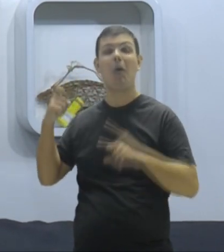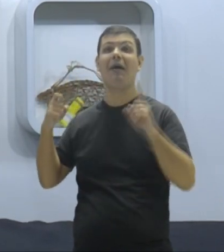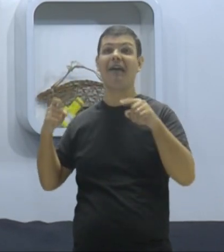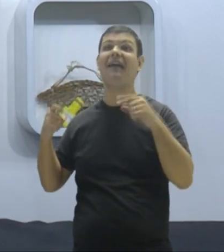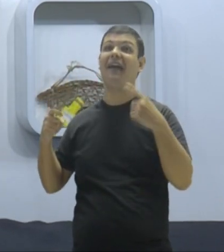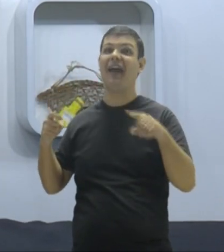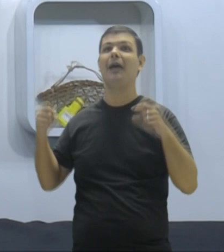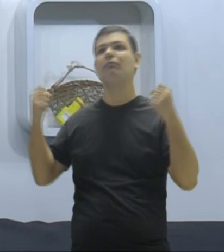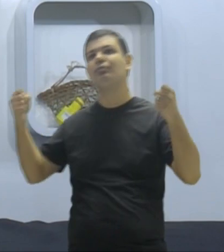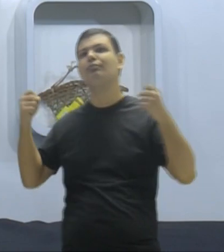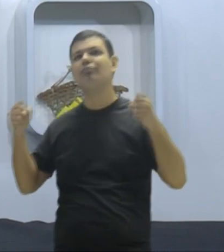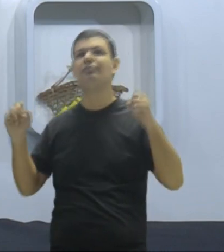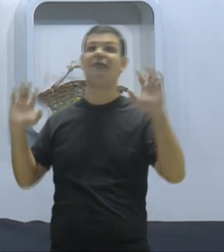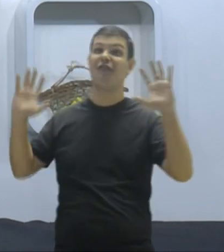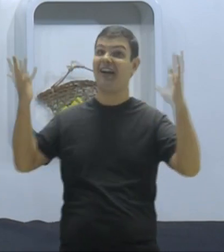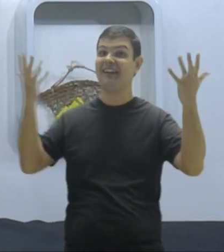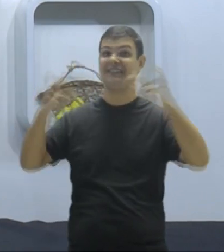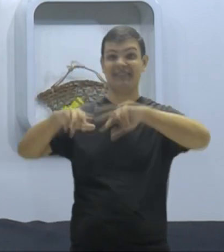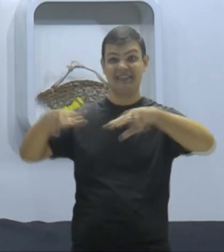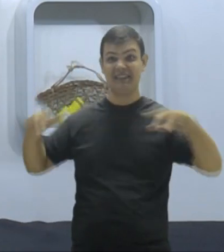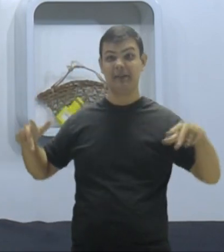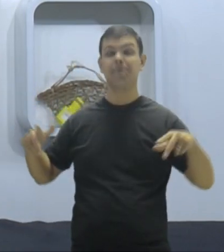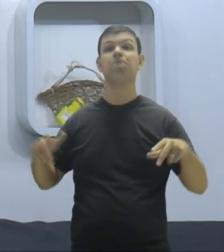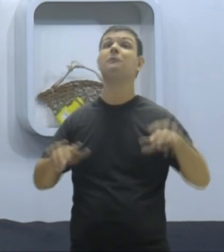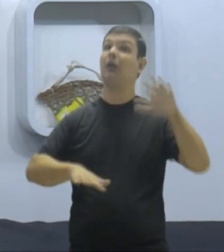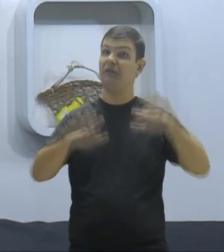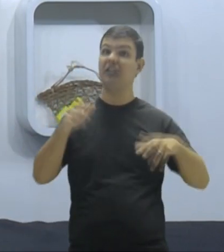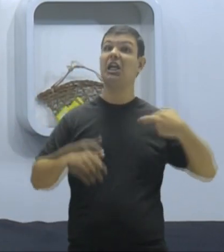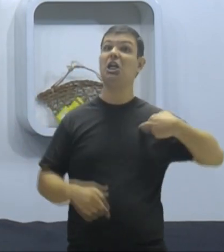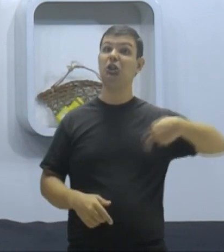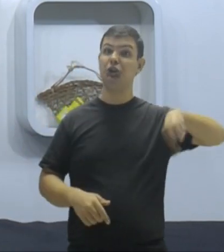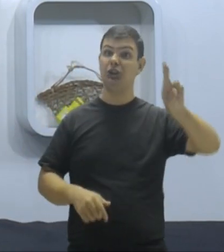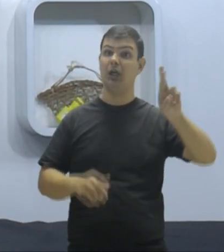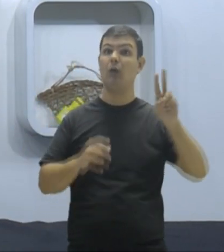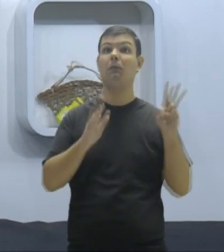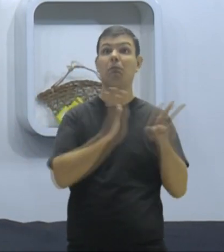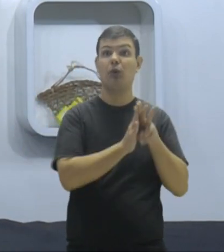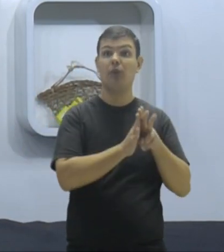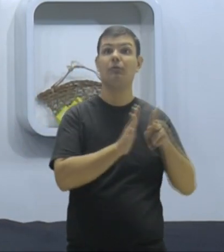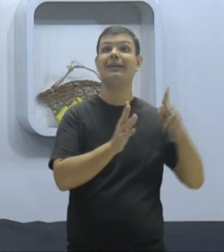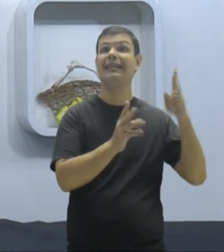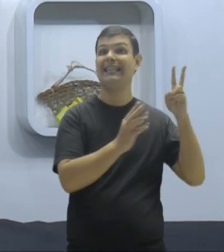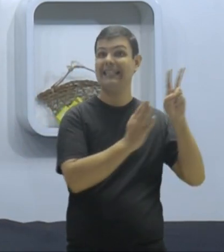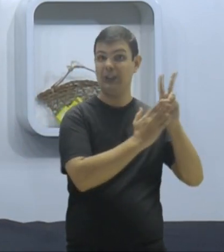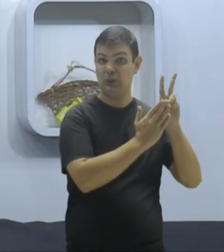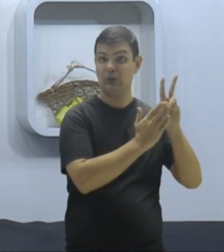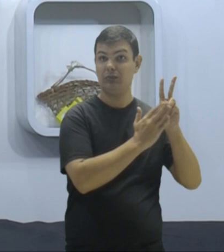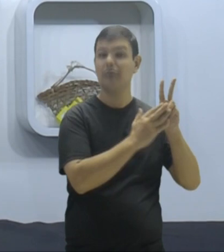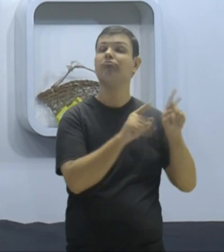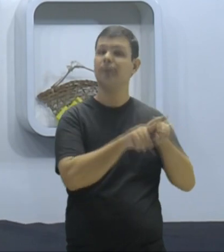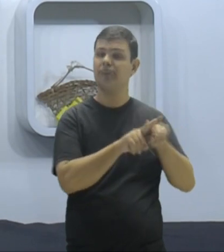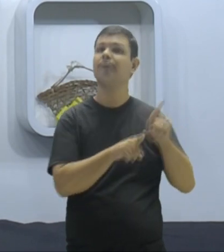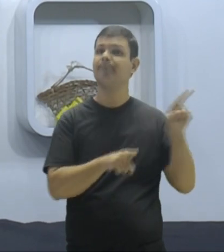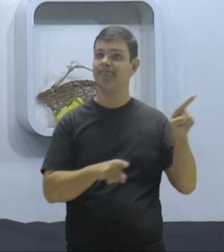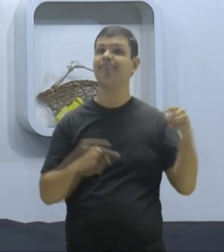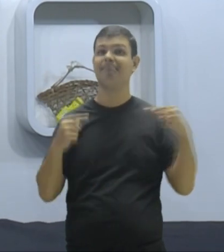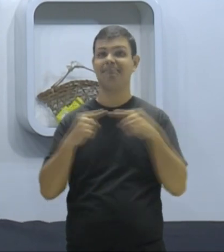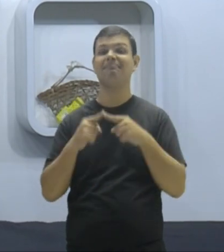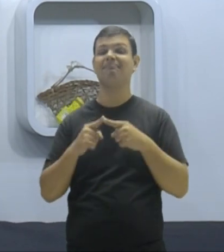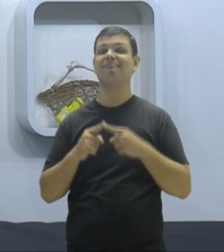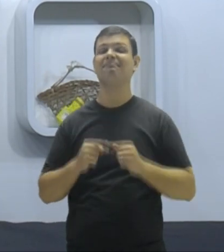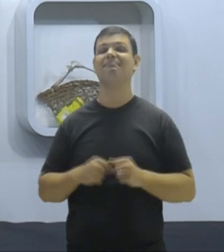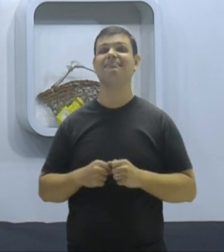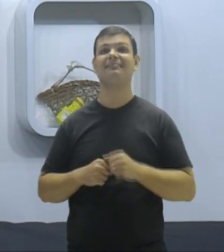utilizado em festejos e rituais religiosos, né, pelos indígenas. Então, grave aí, o maracá é um instrumento